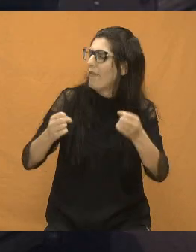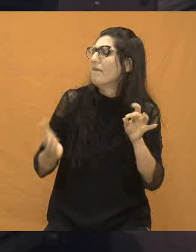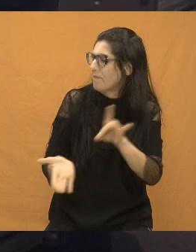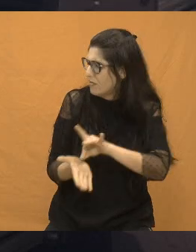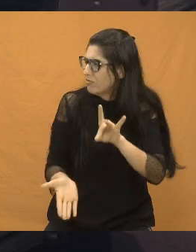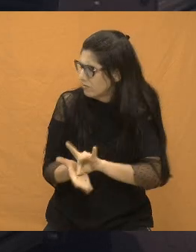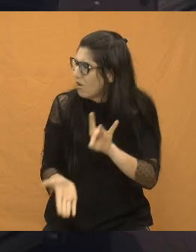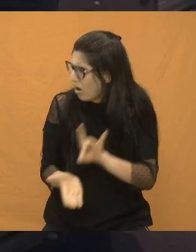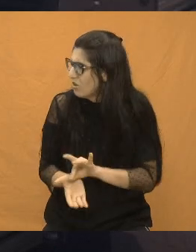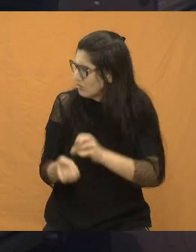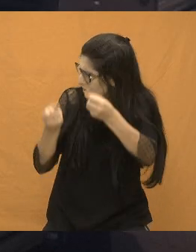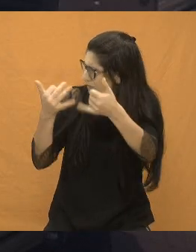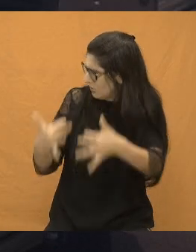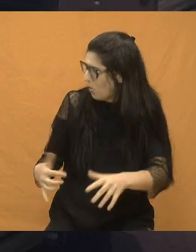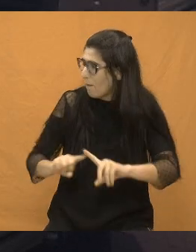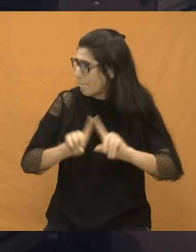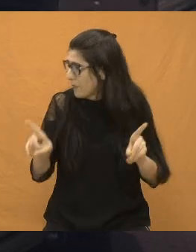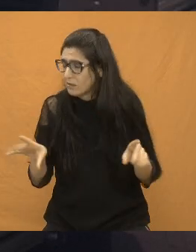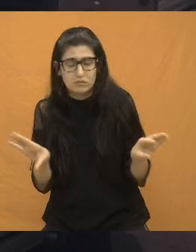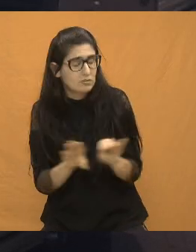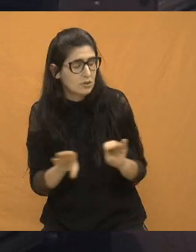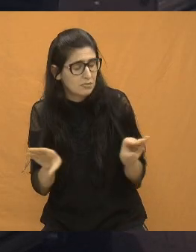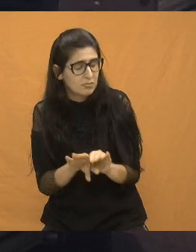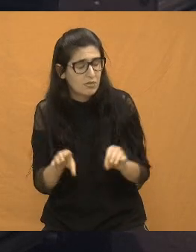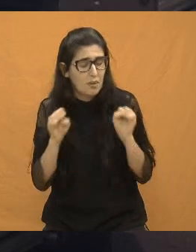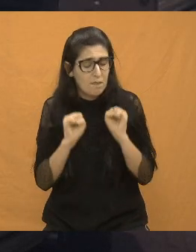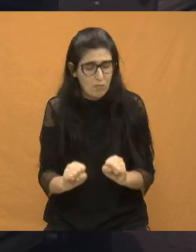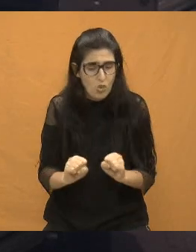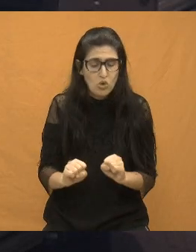que você colocou, mas também pode ser